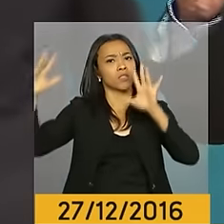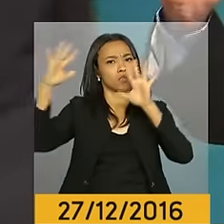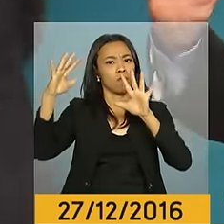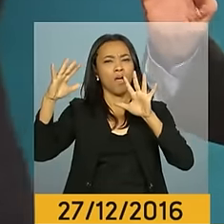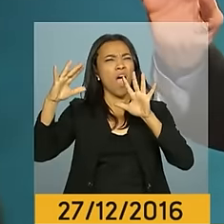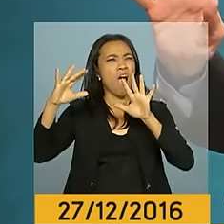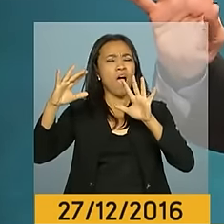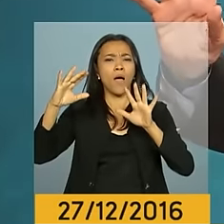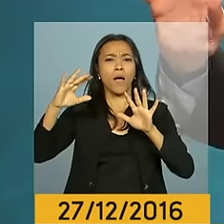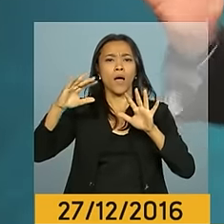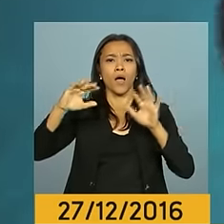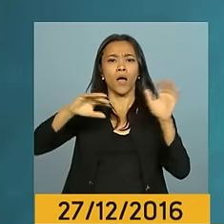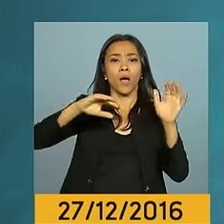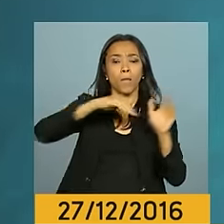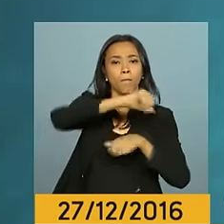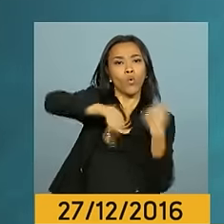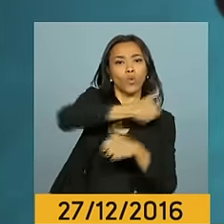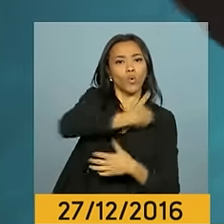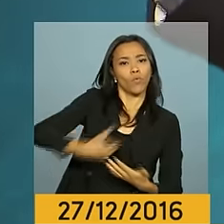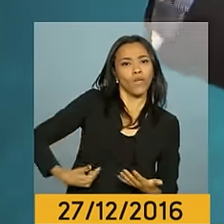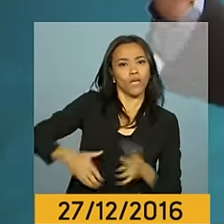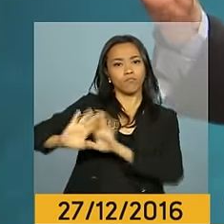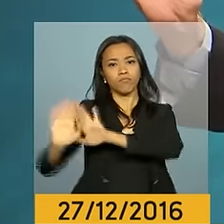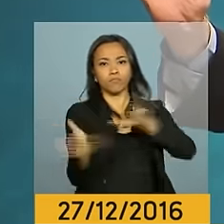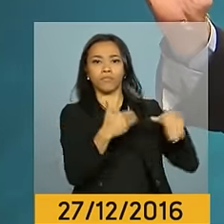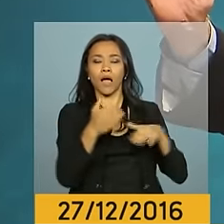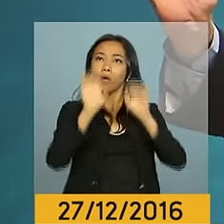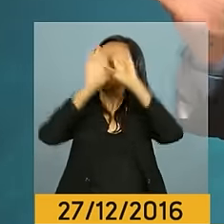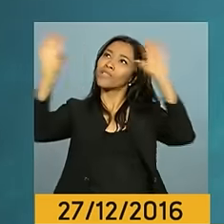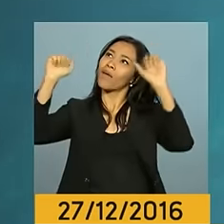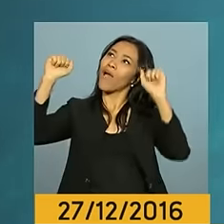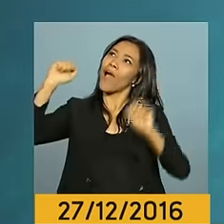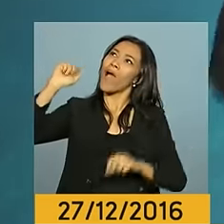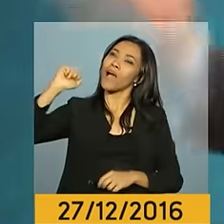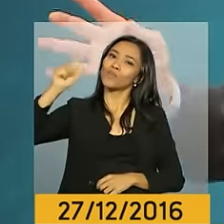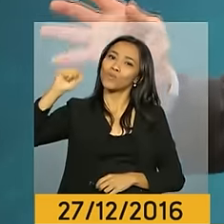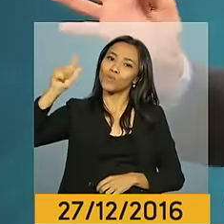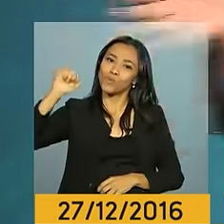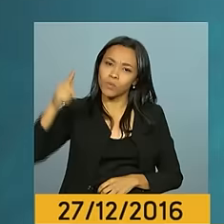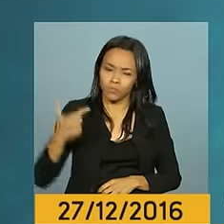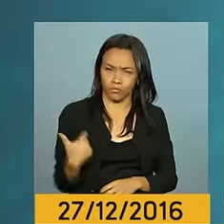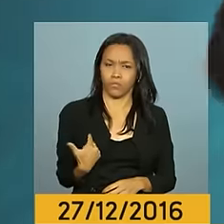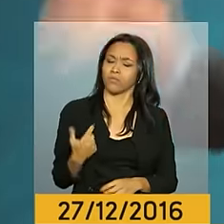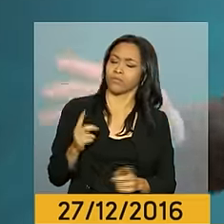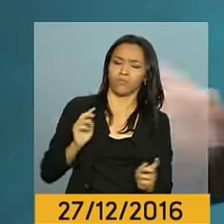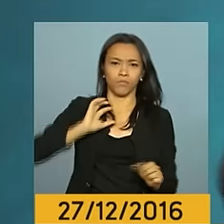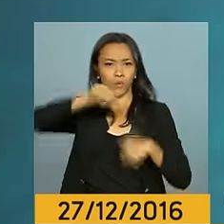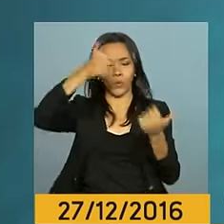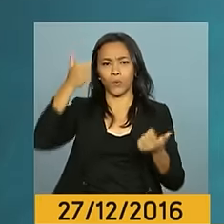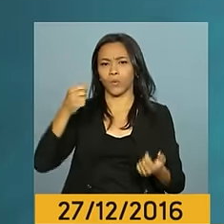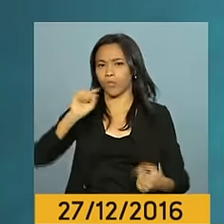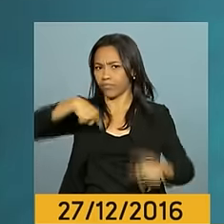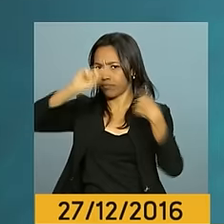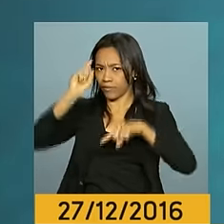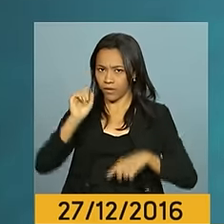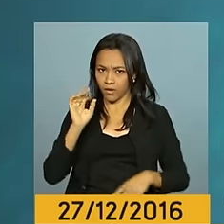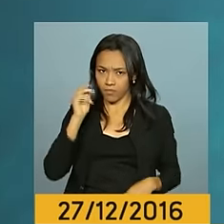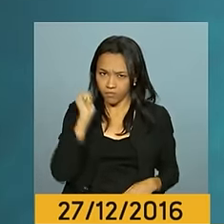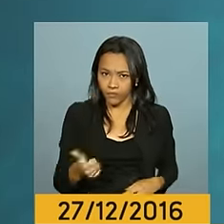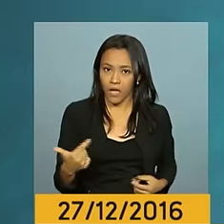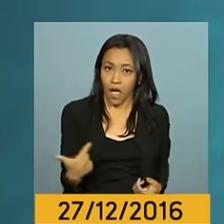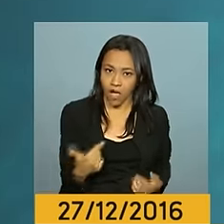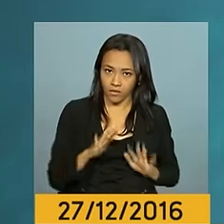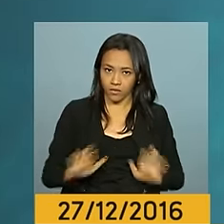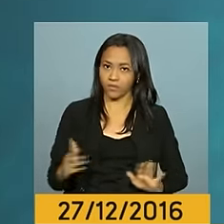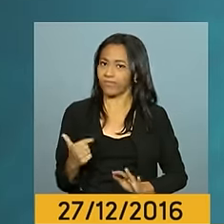basta mudar o governo que o céu fica inteiramente azul que tudo se transforma que a prosperidade vem não é assim